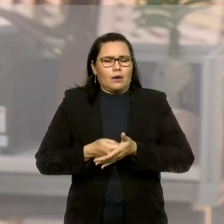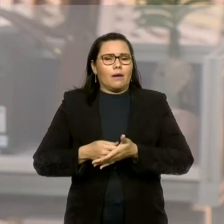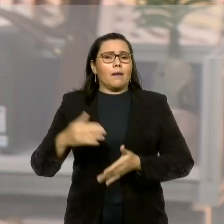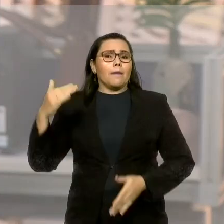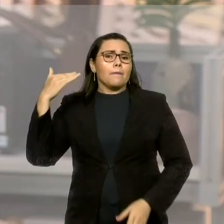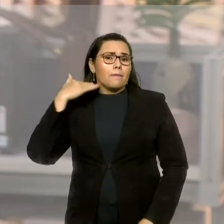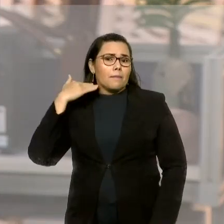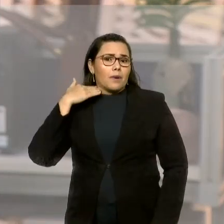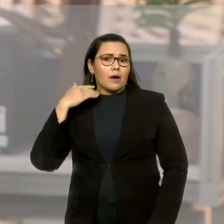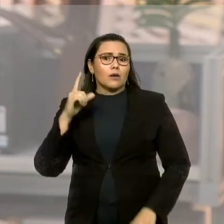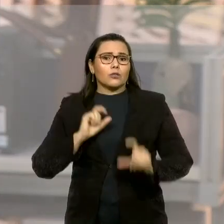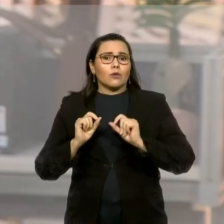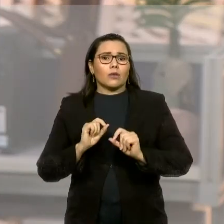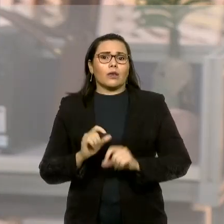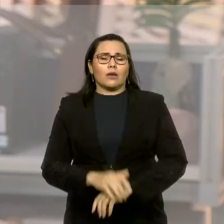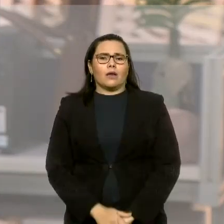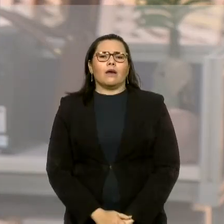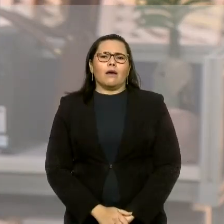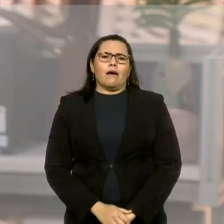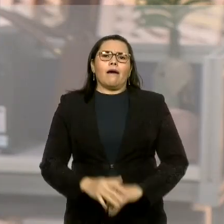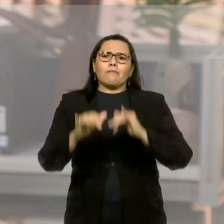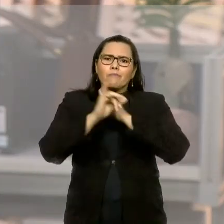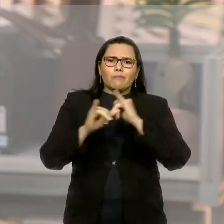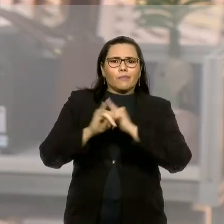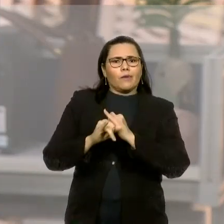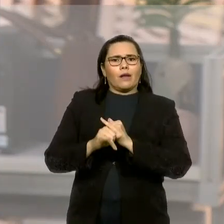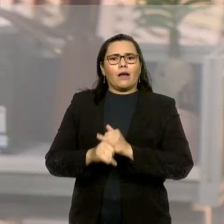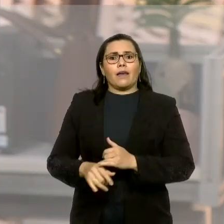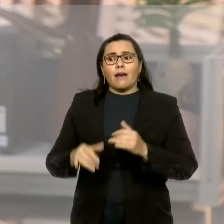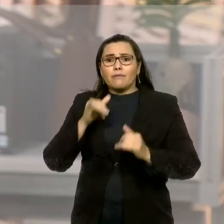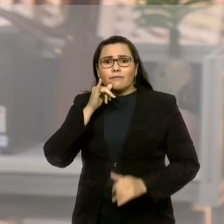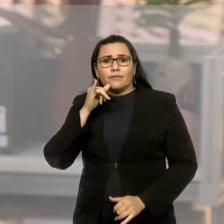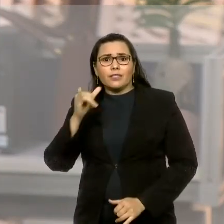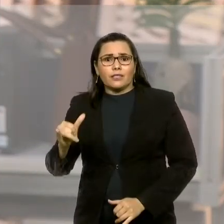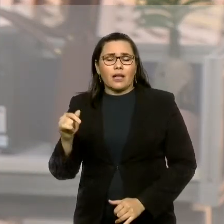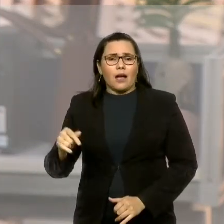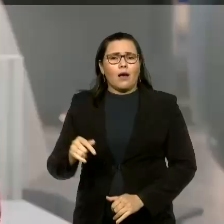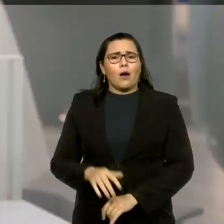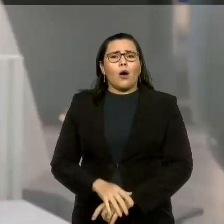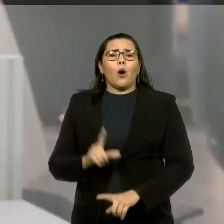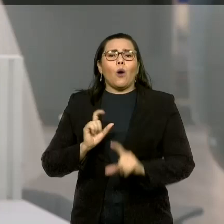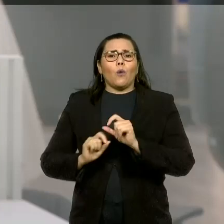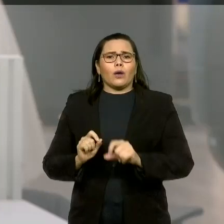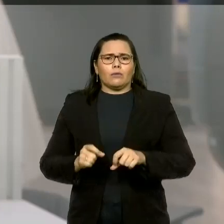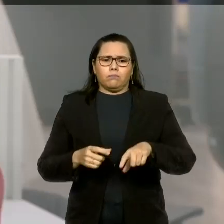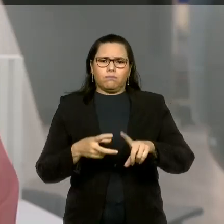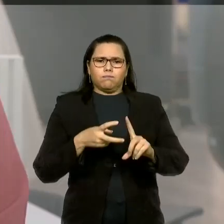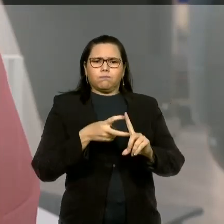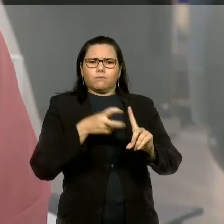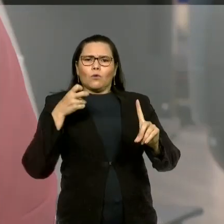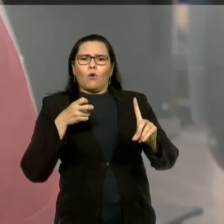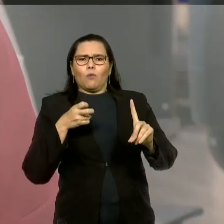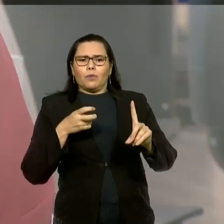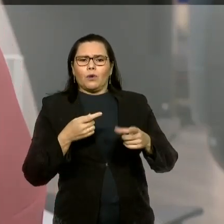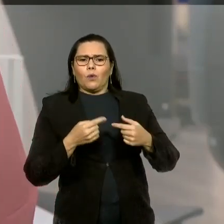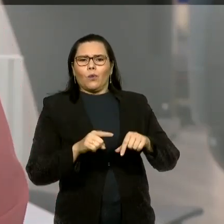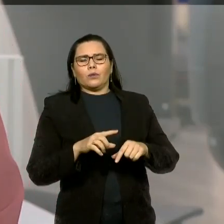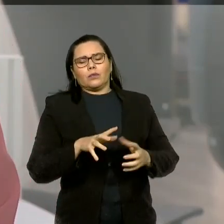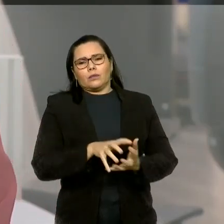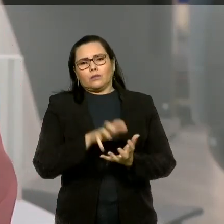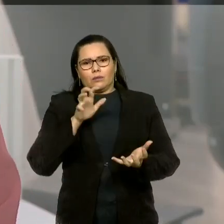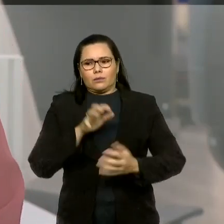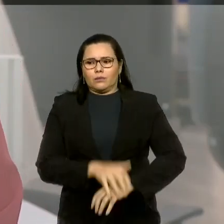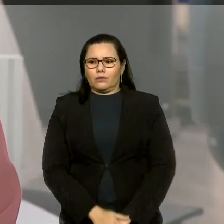financeiras a realizarem campanhas de alerta contra golpes financeiros a idosos e o acervo do divino Espírito